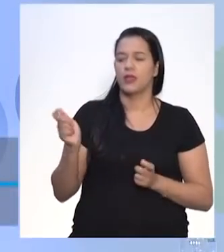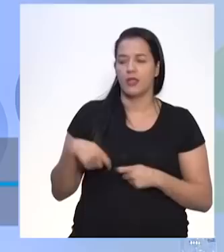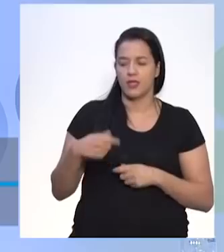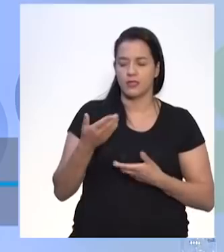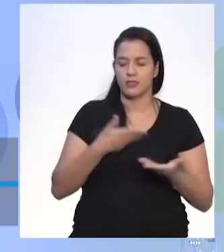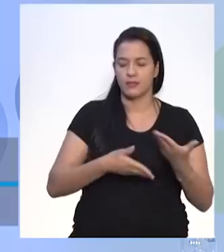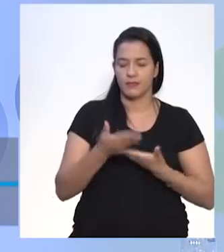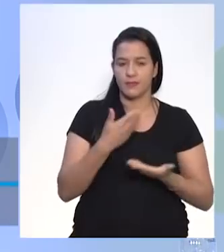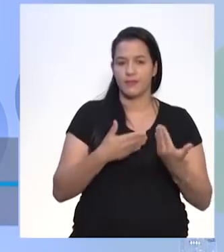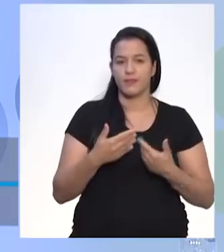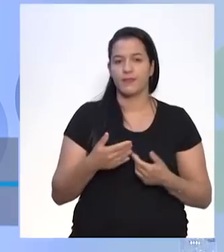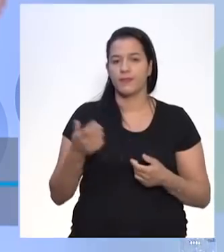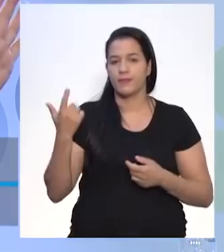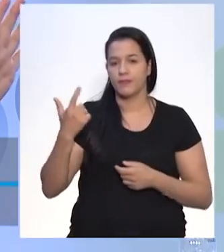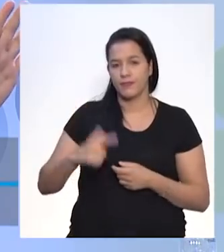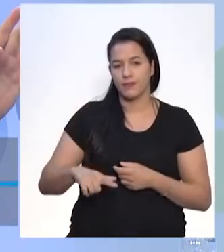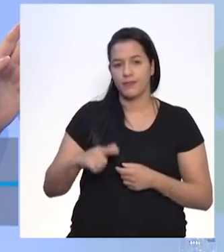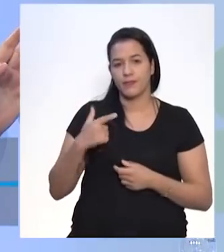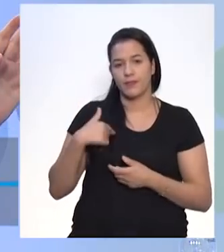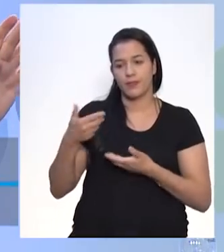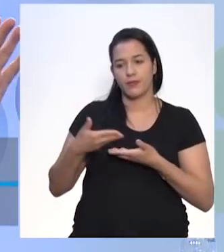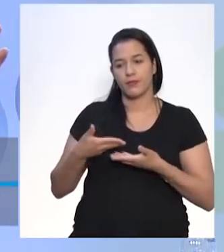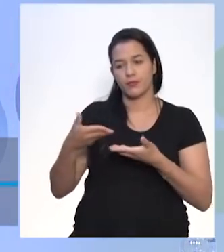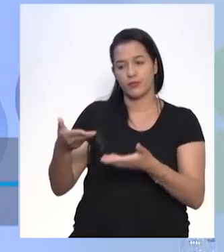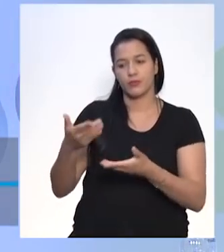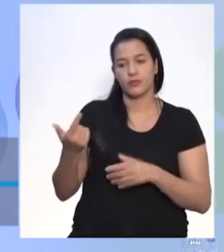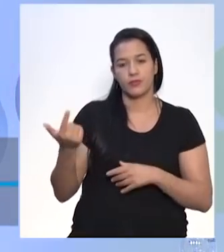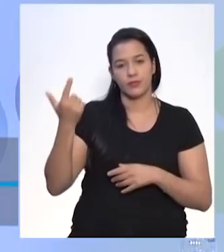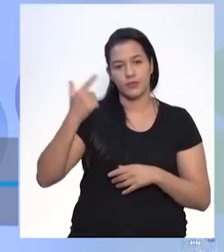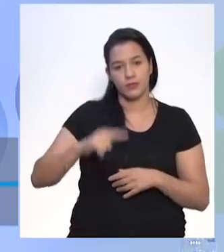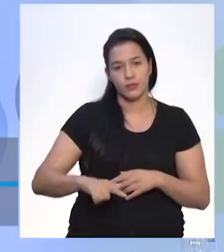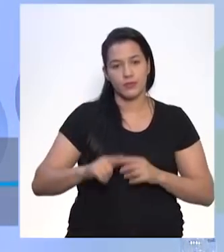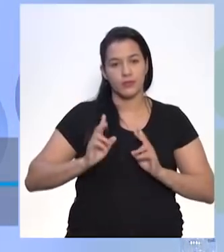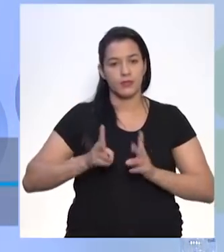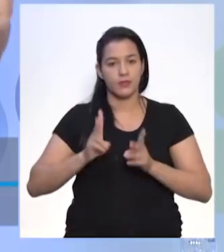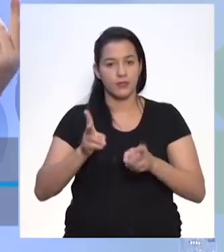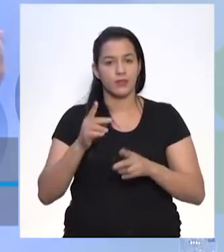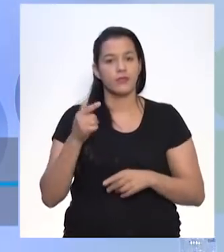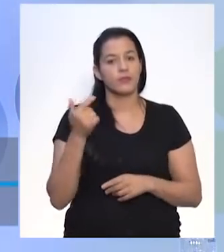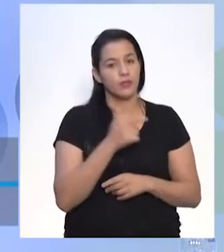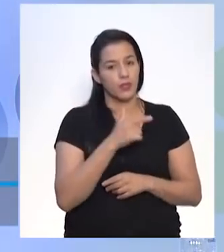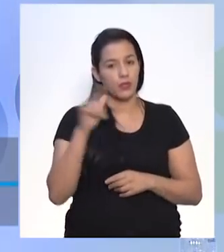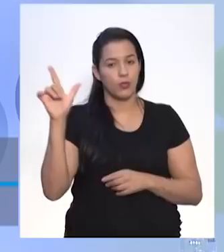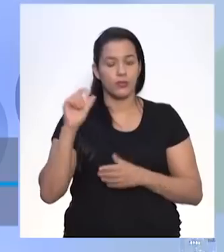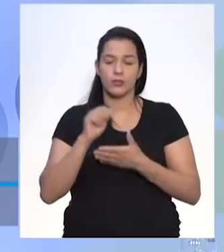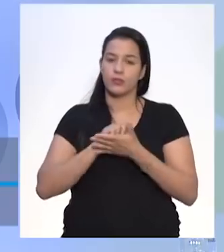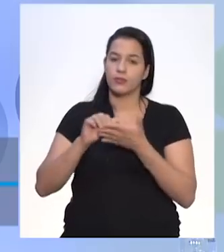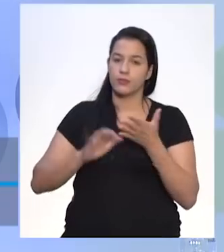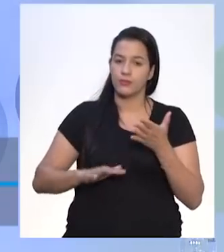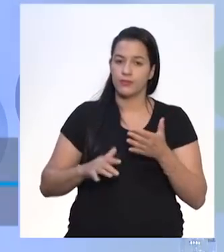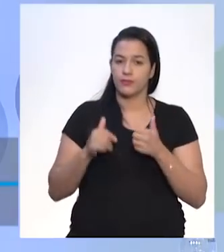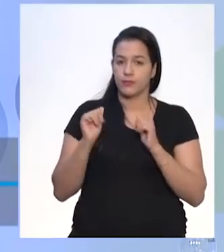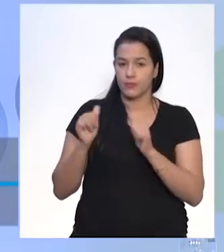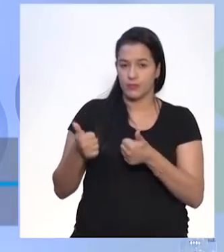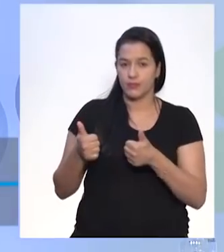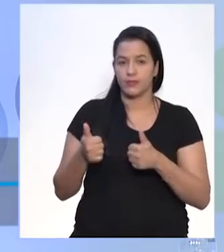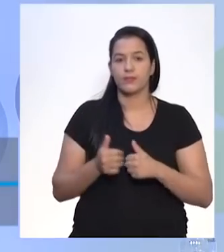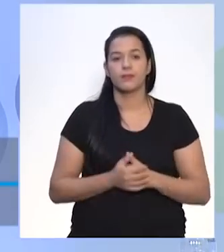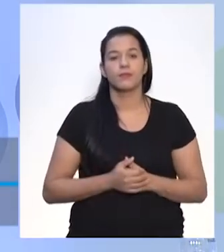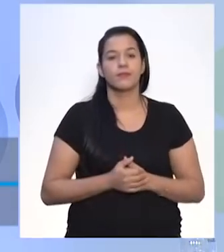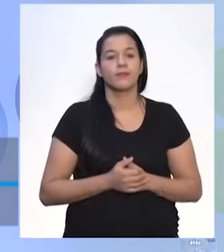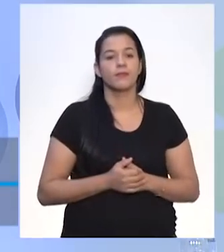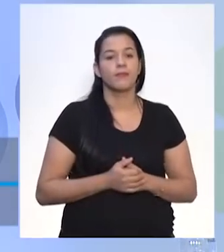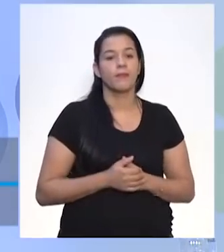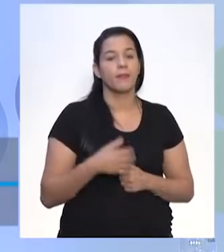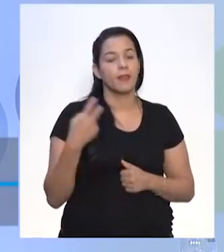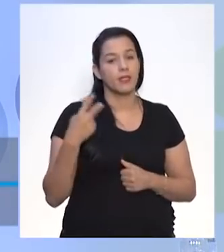legal, mas eu vou te convidar para a gente seguir para uma segunda dinâmica. Legal? A